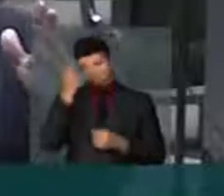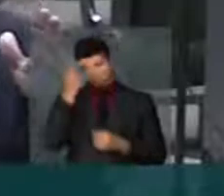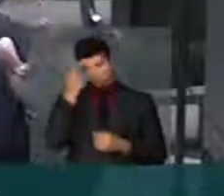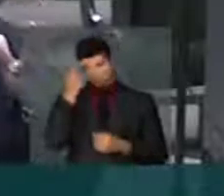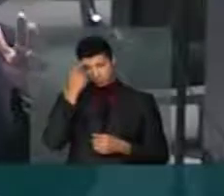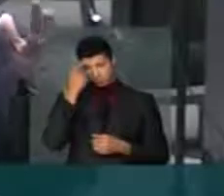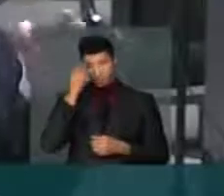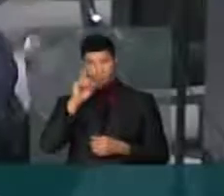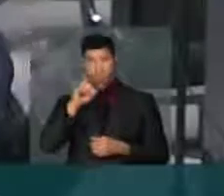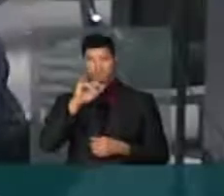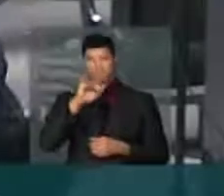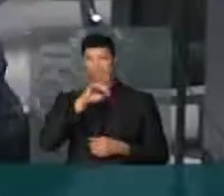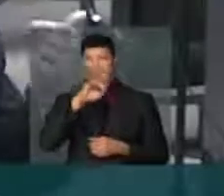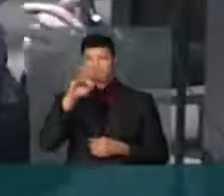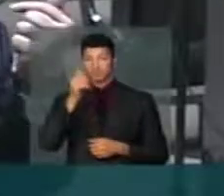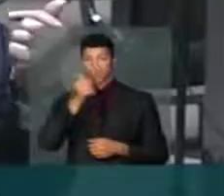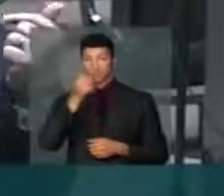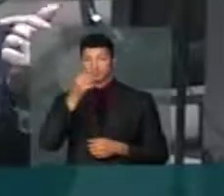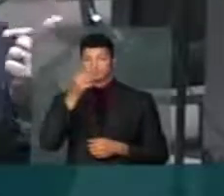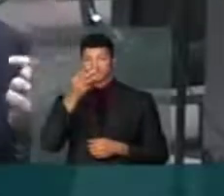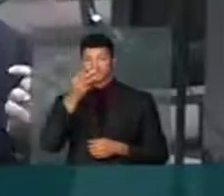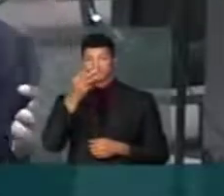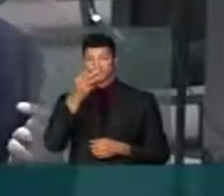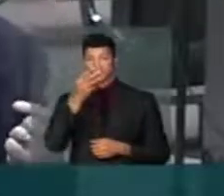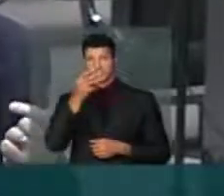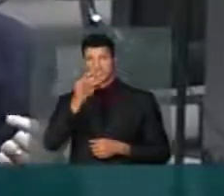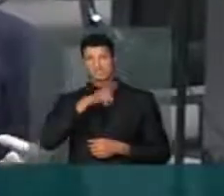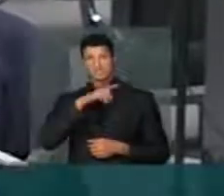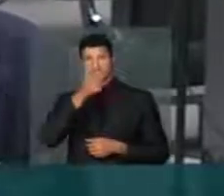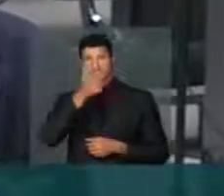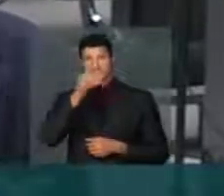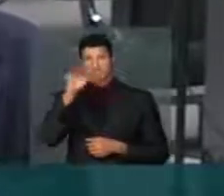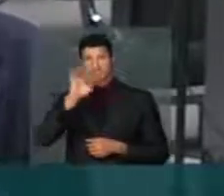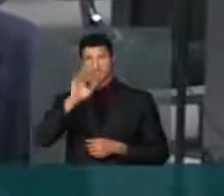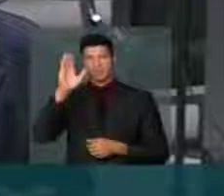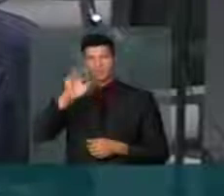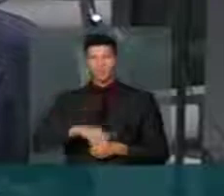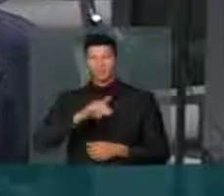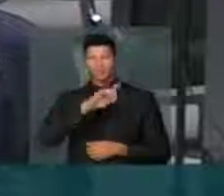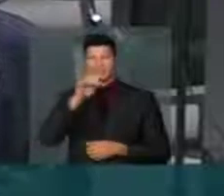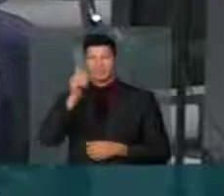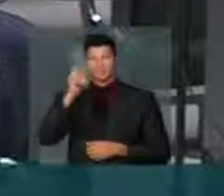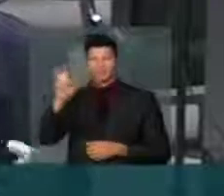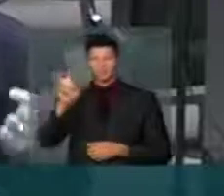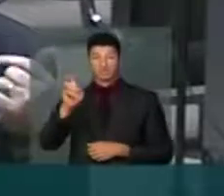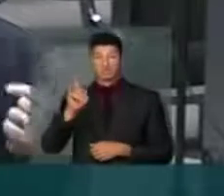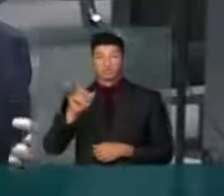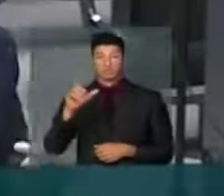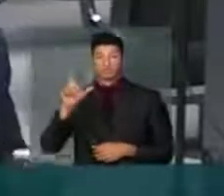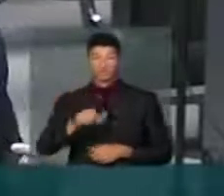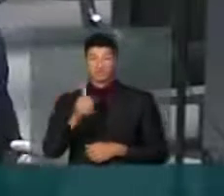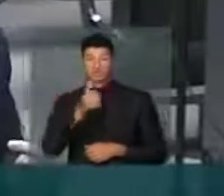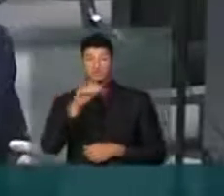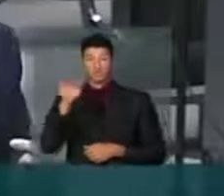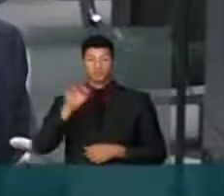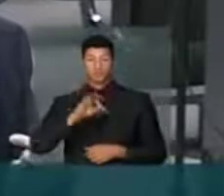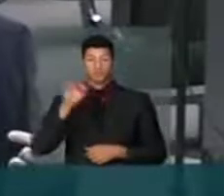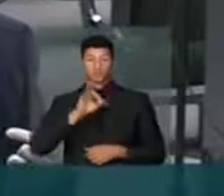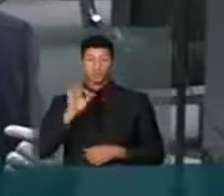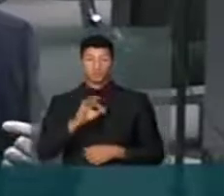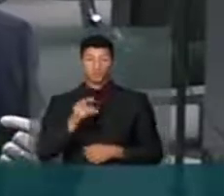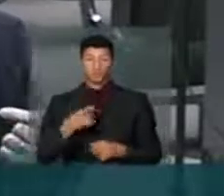pouquinho. Se dia 13 tinha menos de 10% do que tinha dia 15, menos de